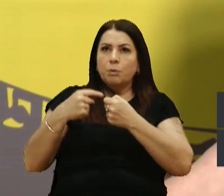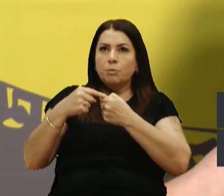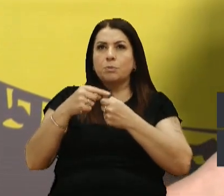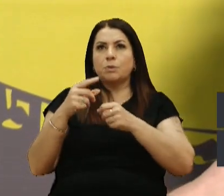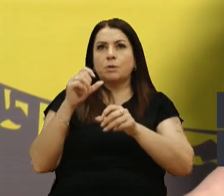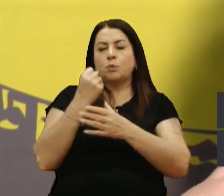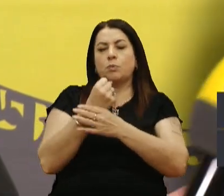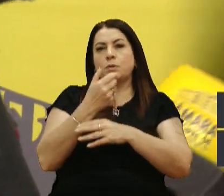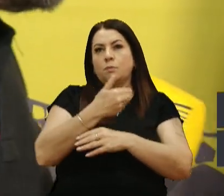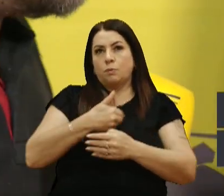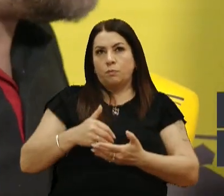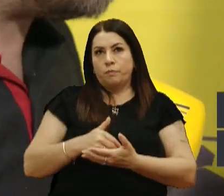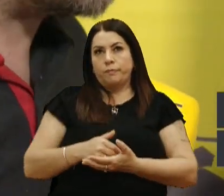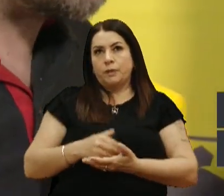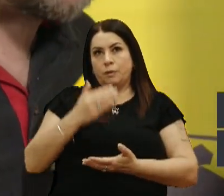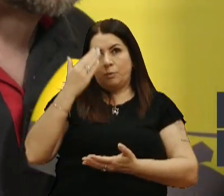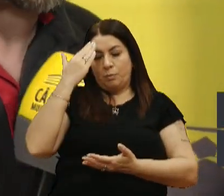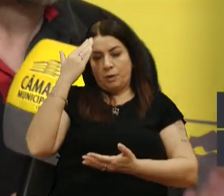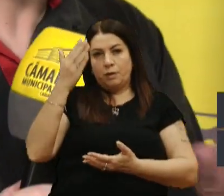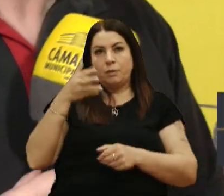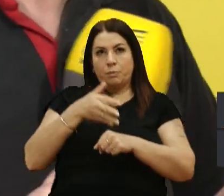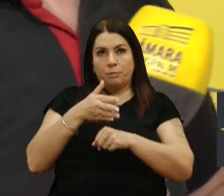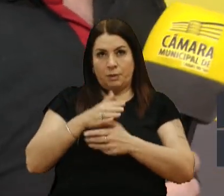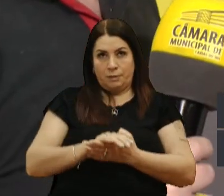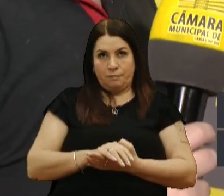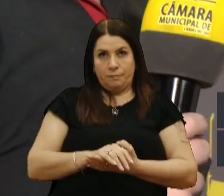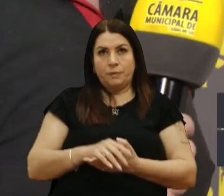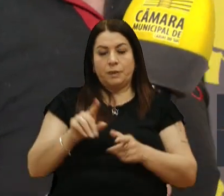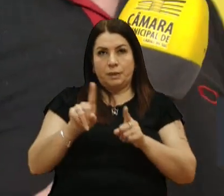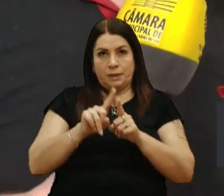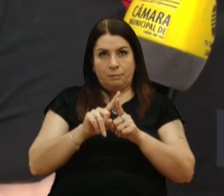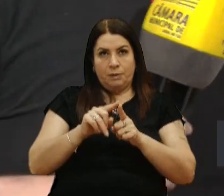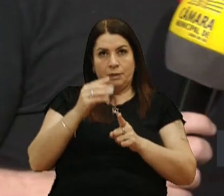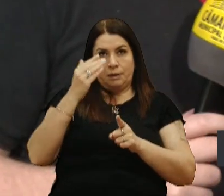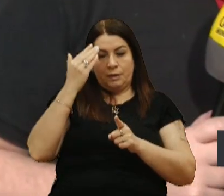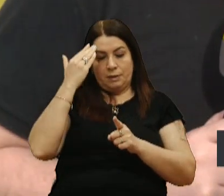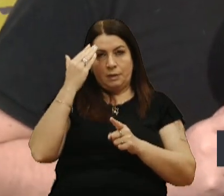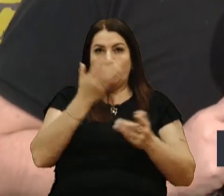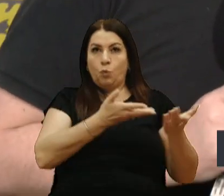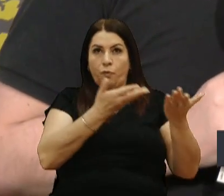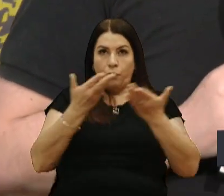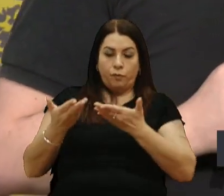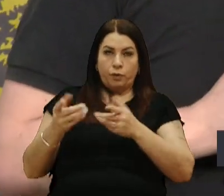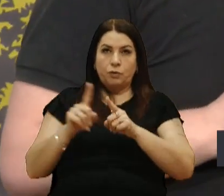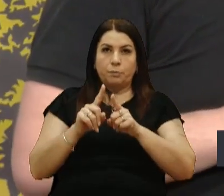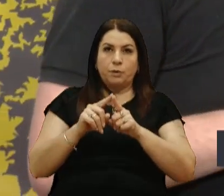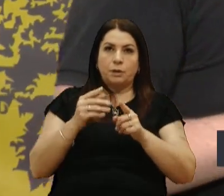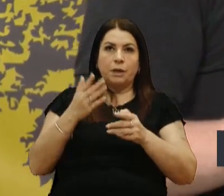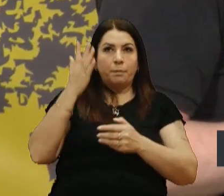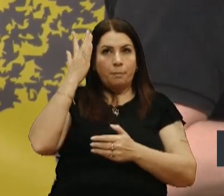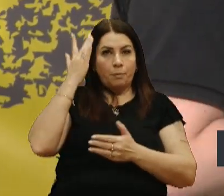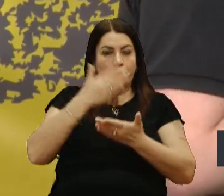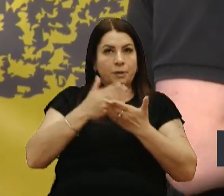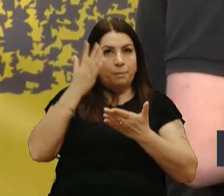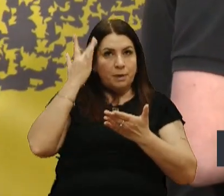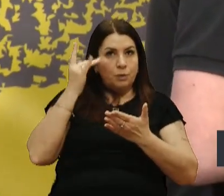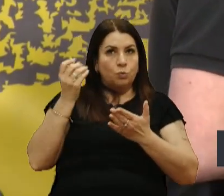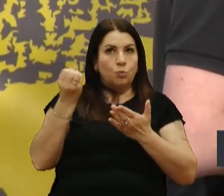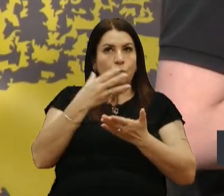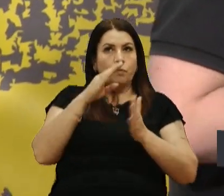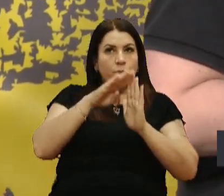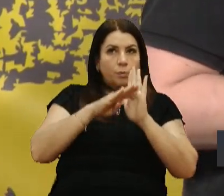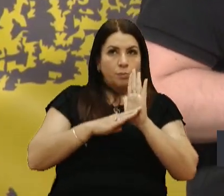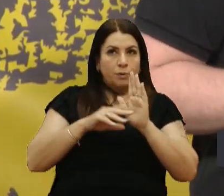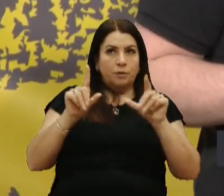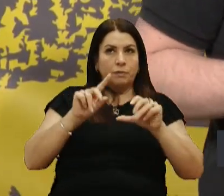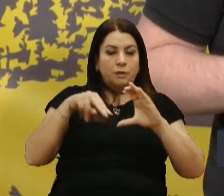na segurança pública. Vereador, obrigado pela sua participação. Quero também aqui fazer um convite, né? A partir de amanhã a gente inicia um novo programa